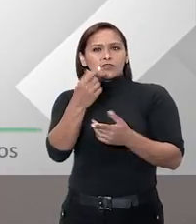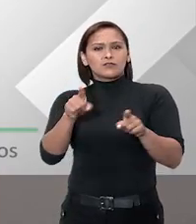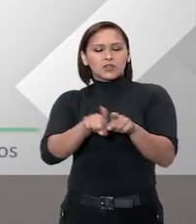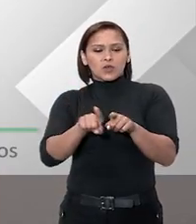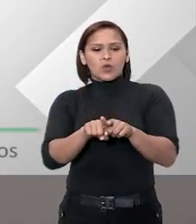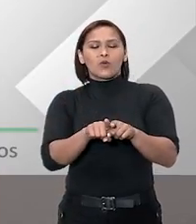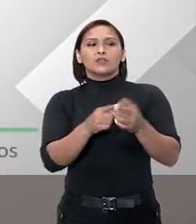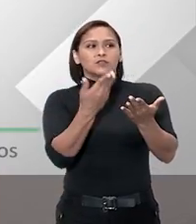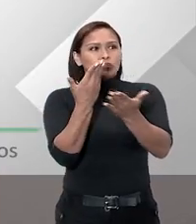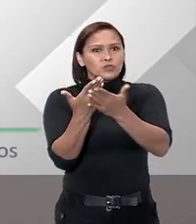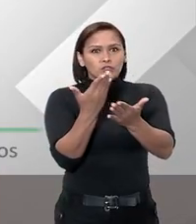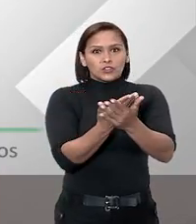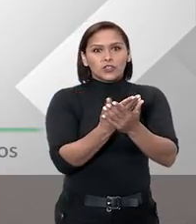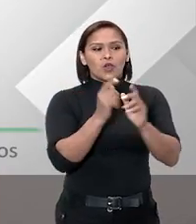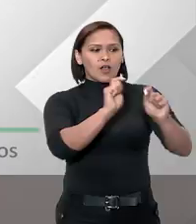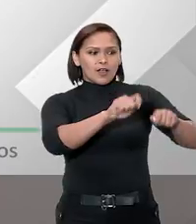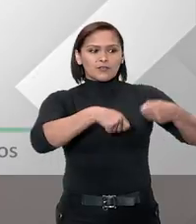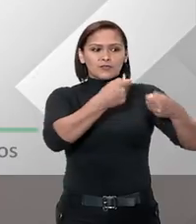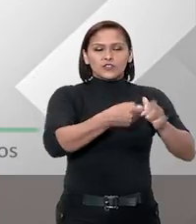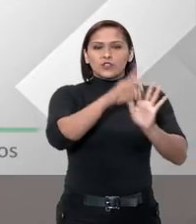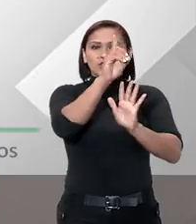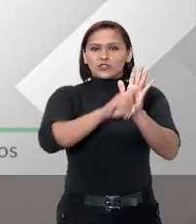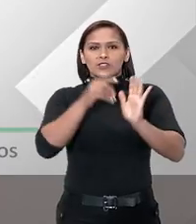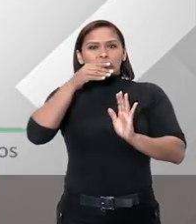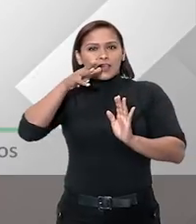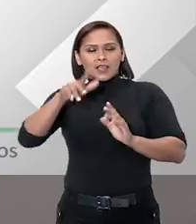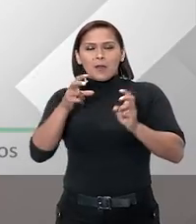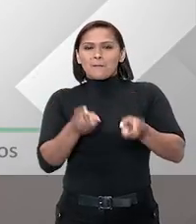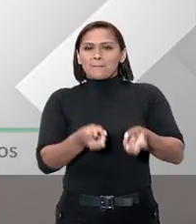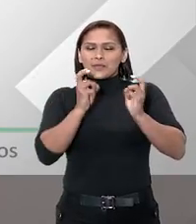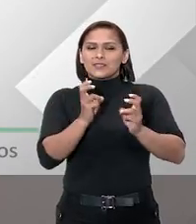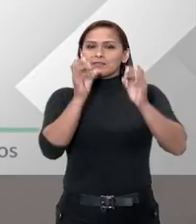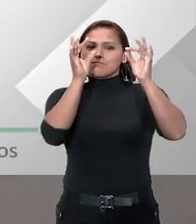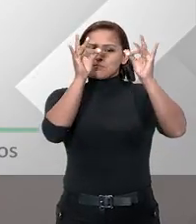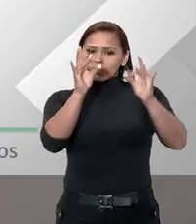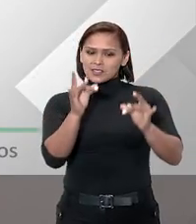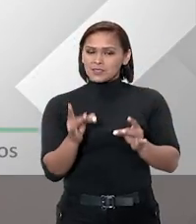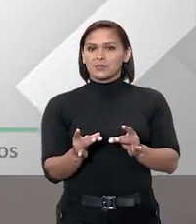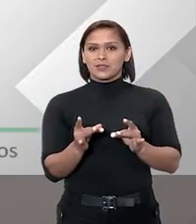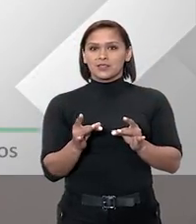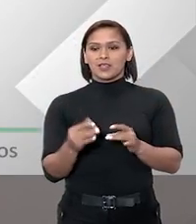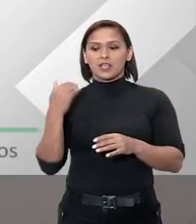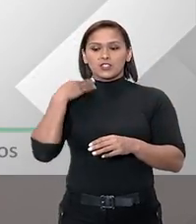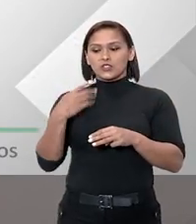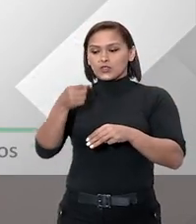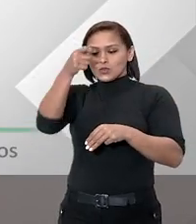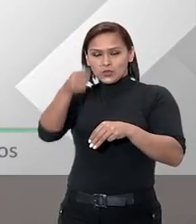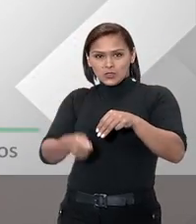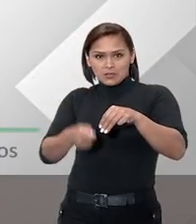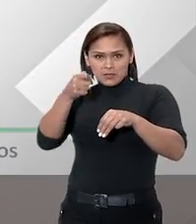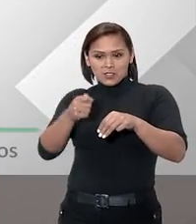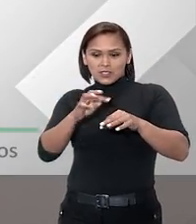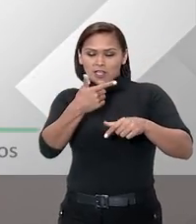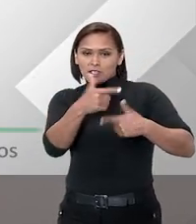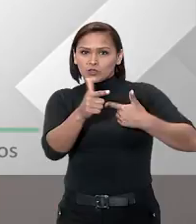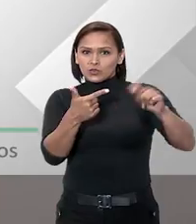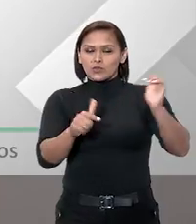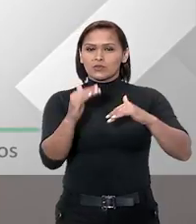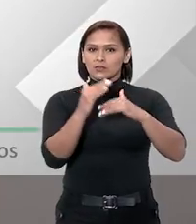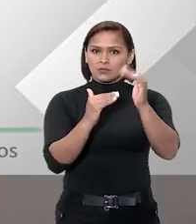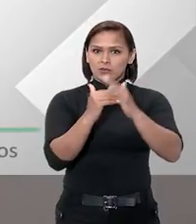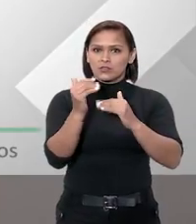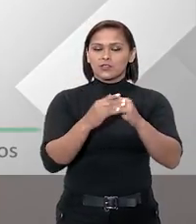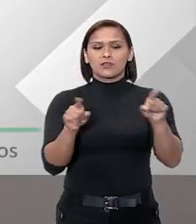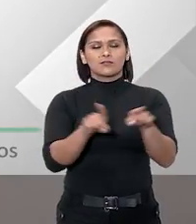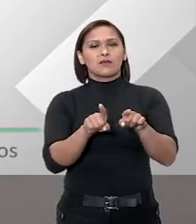estudiosa, enquanto defensora do direito da criança, perceber essa sensibilidade nos magistrados e nos outros